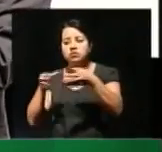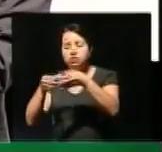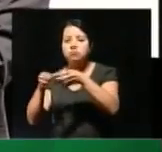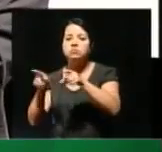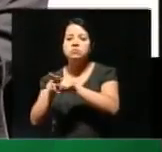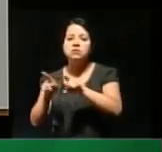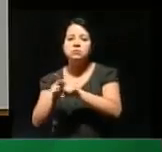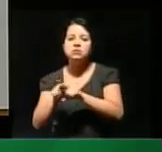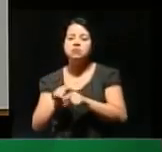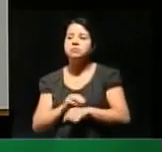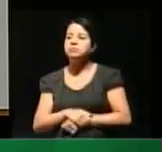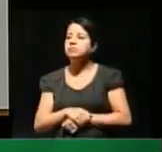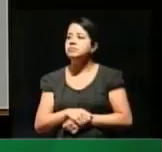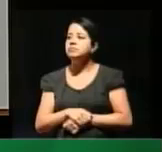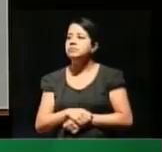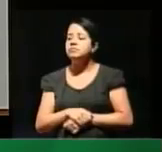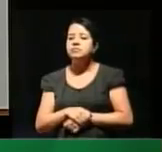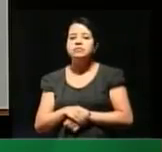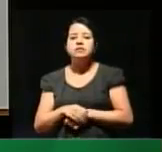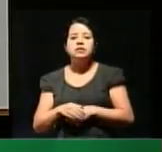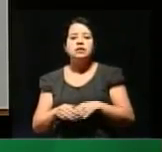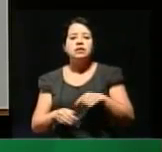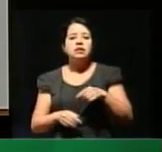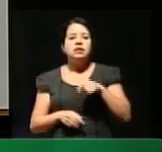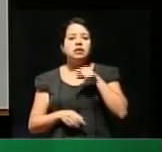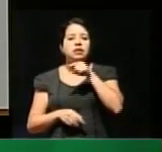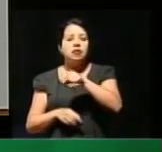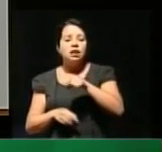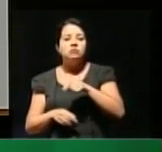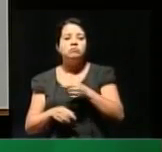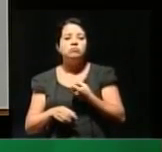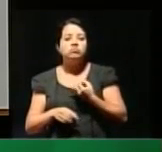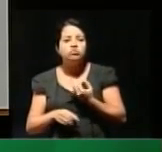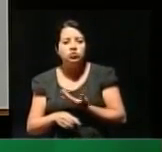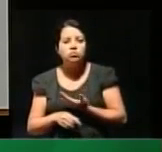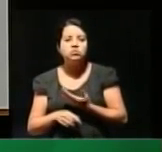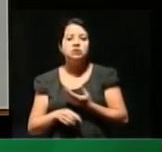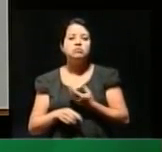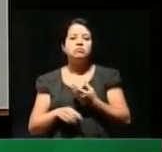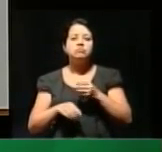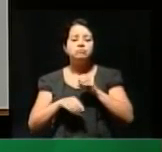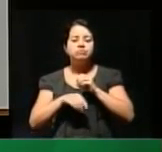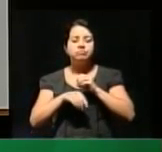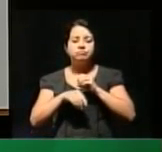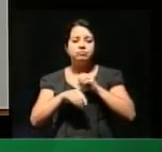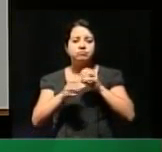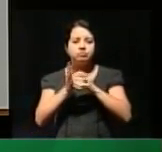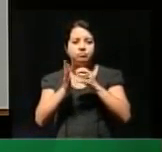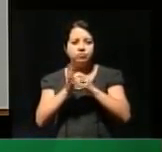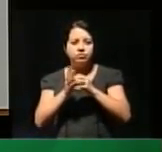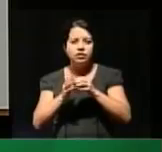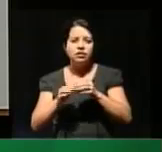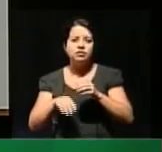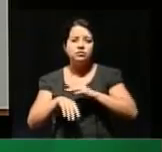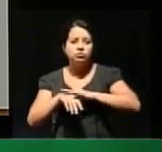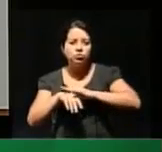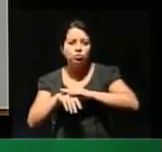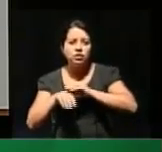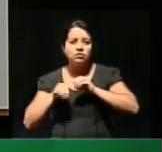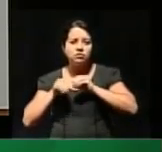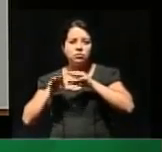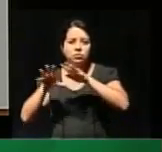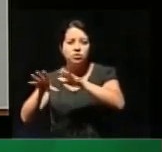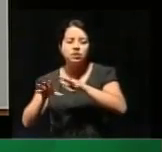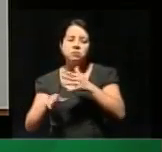nas epidemias concentradas, onde você teria, chega a 6%, 7% o